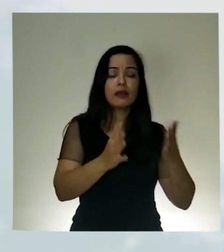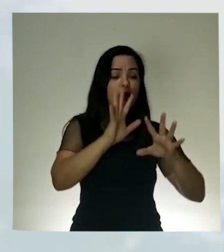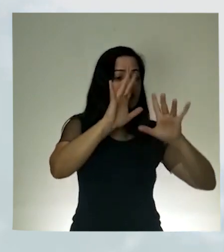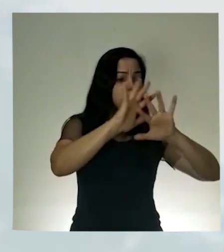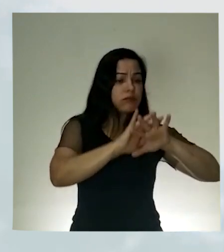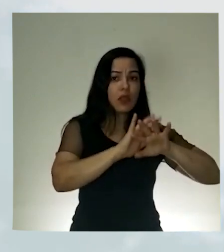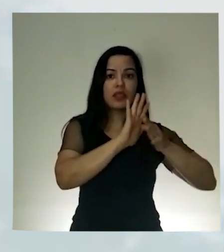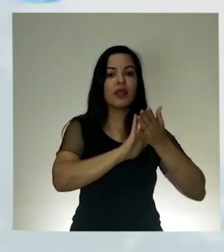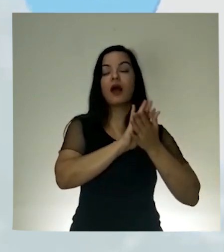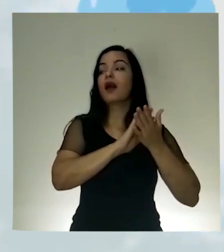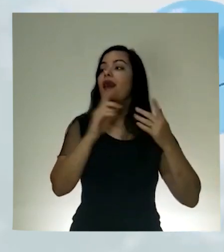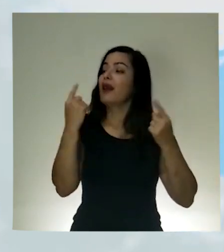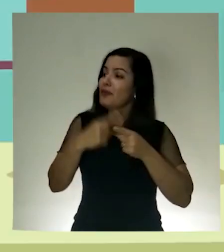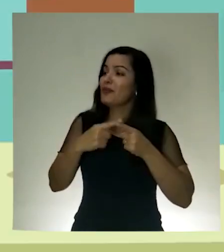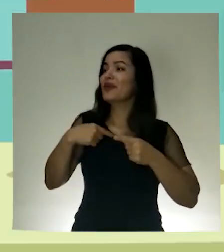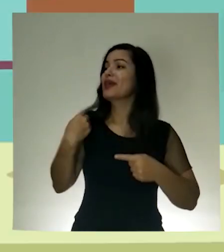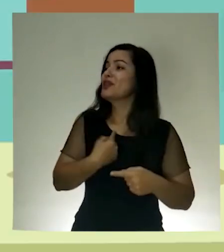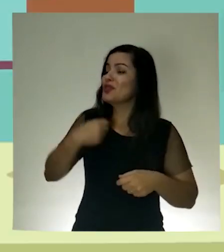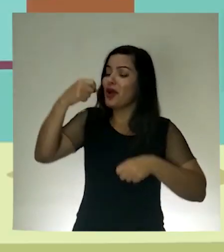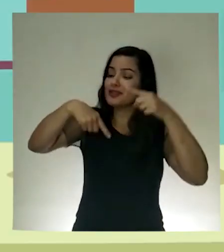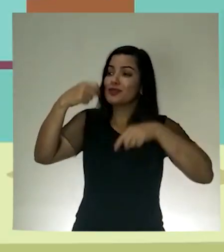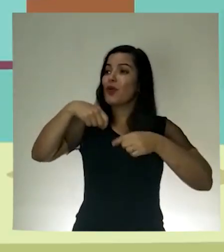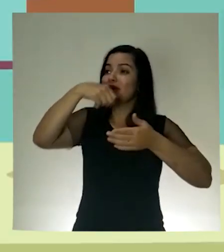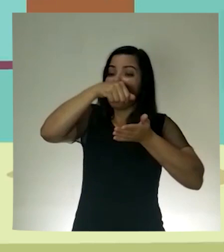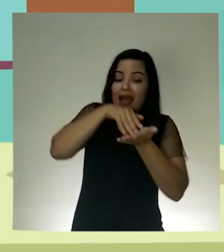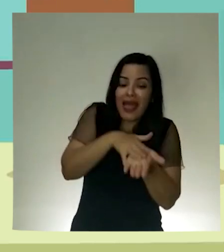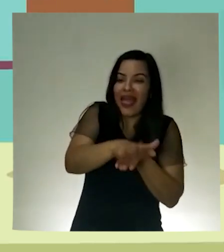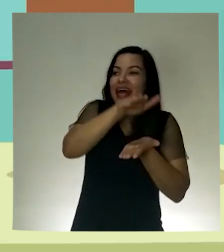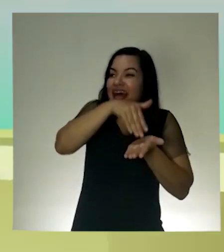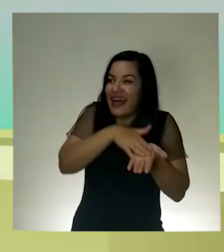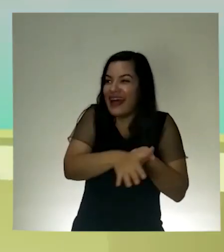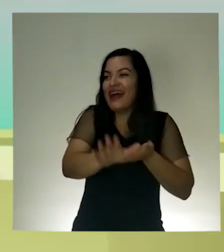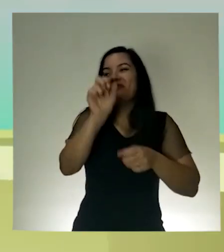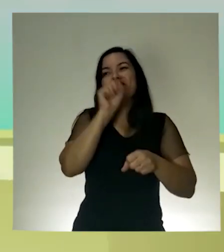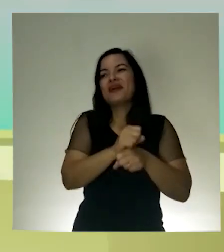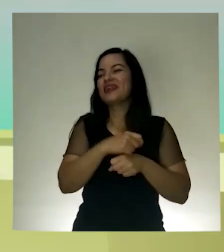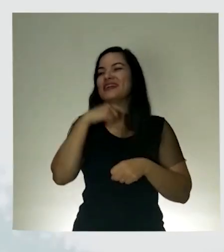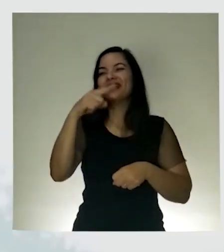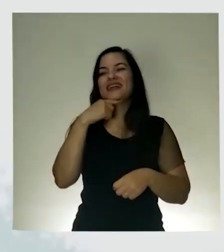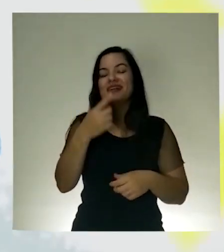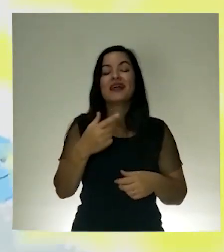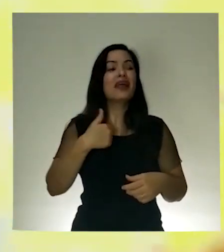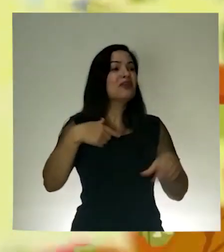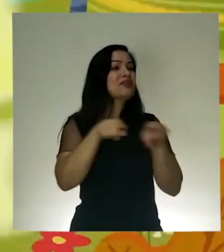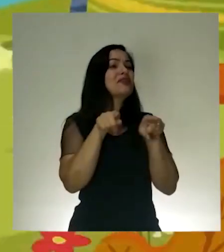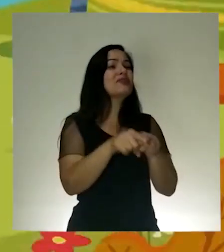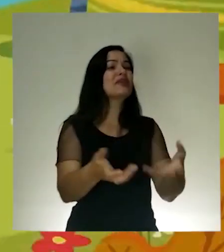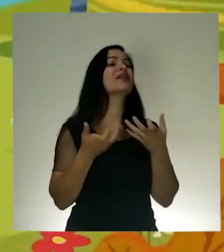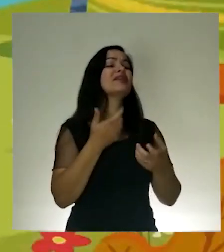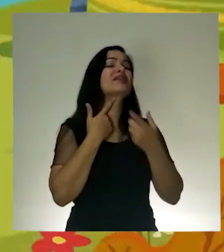Aí escorrega. Eu também quero escorregar.